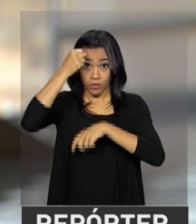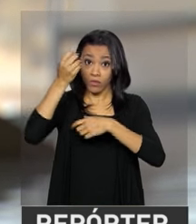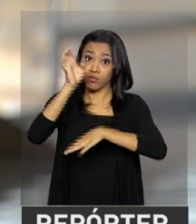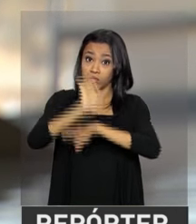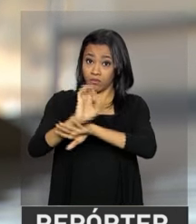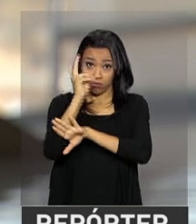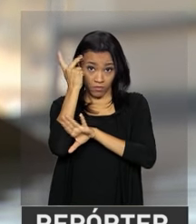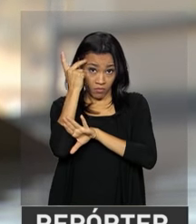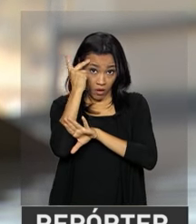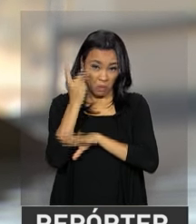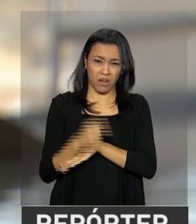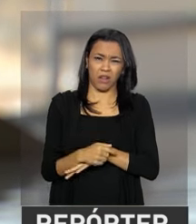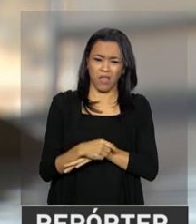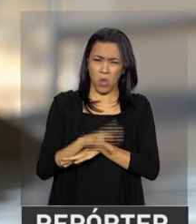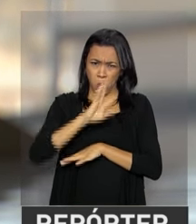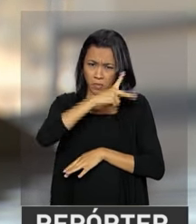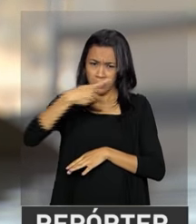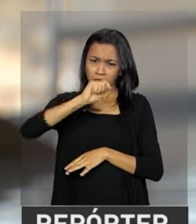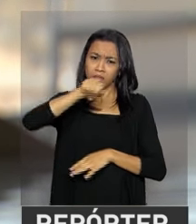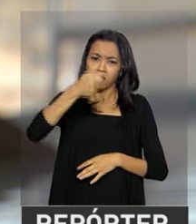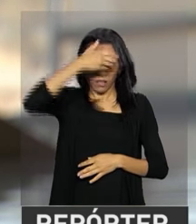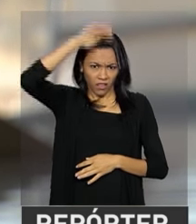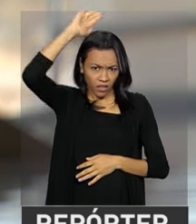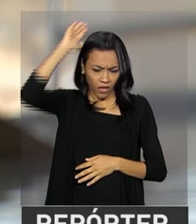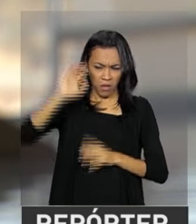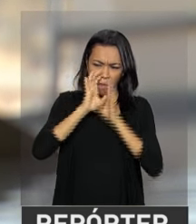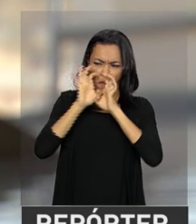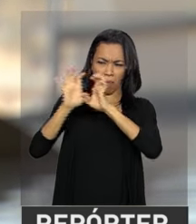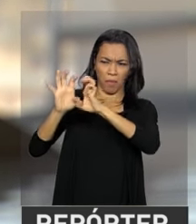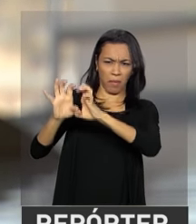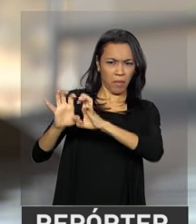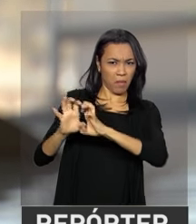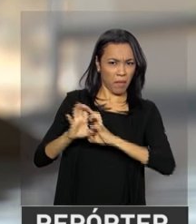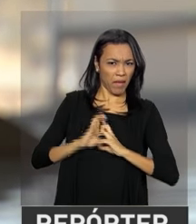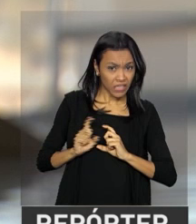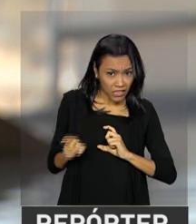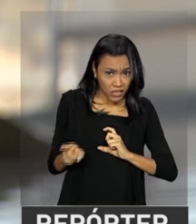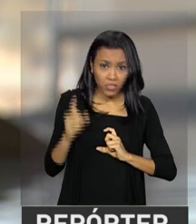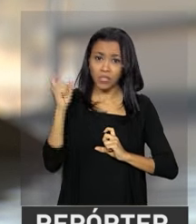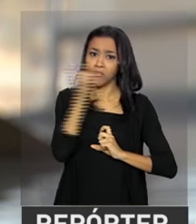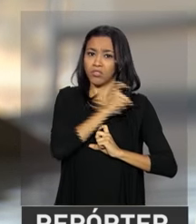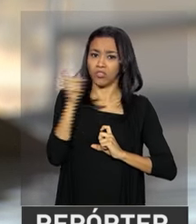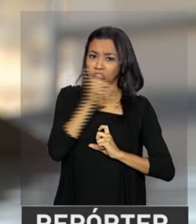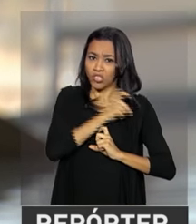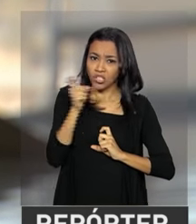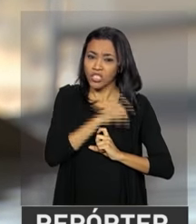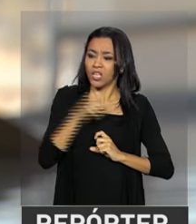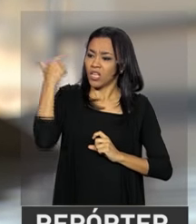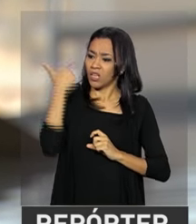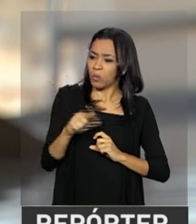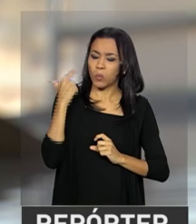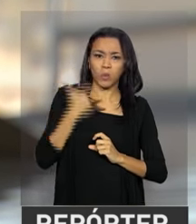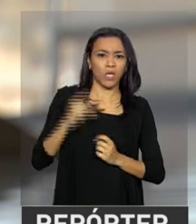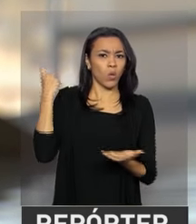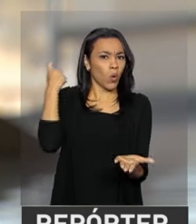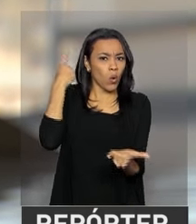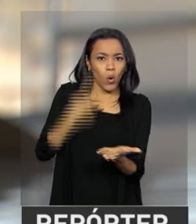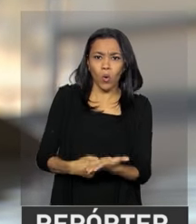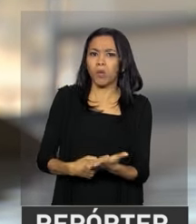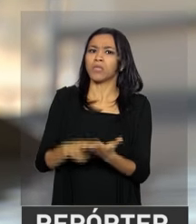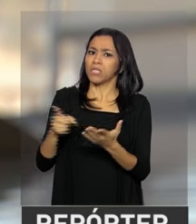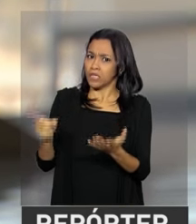Chalita. Michel Temer disse, classificou as afirmações de Machado como levianas, irresponsáveis, mentirosas